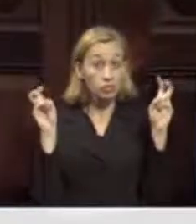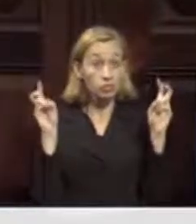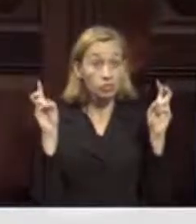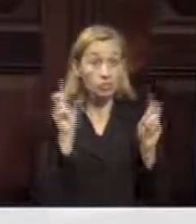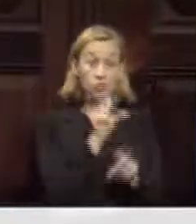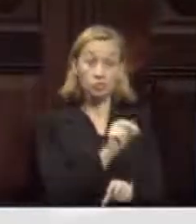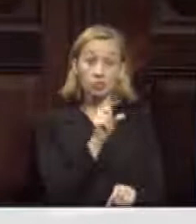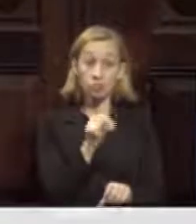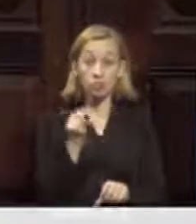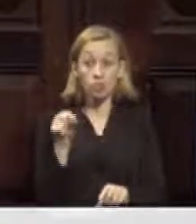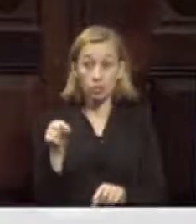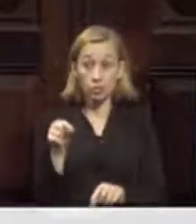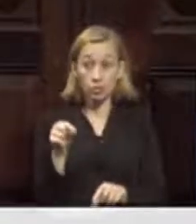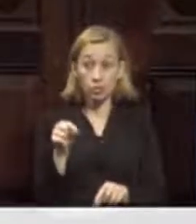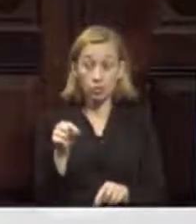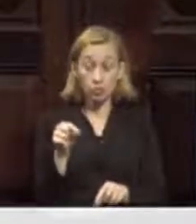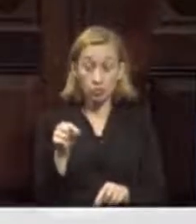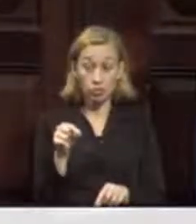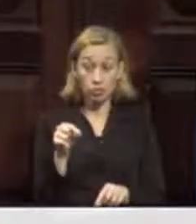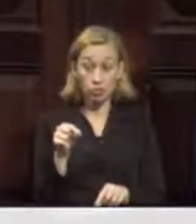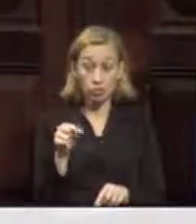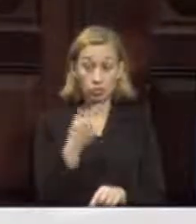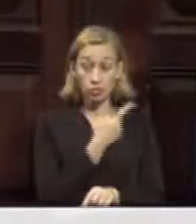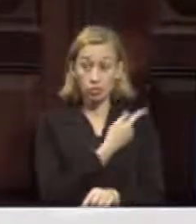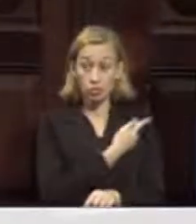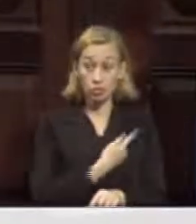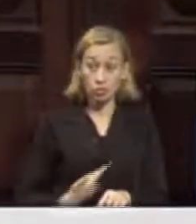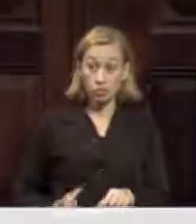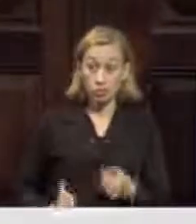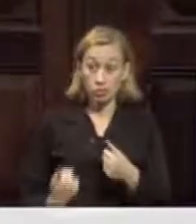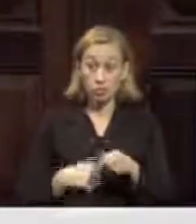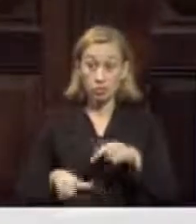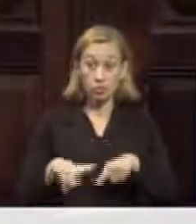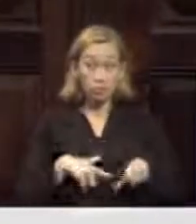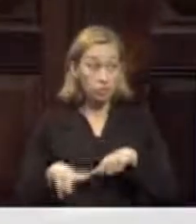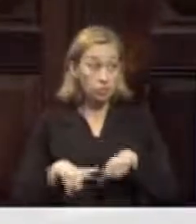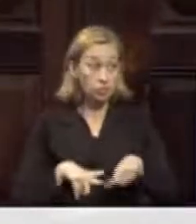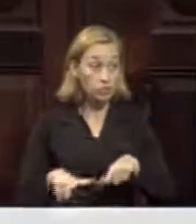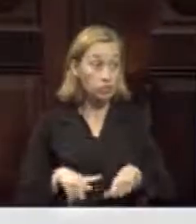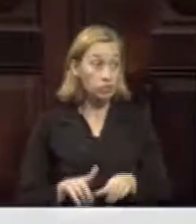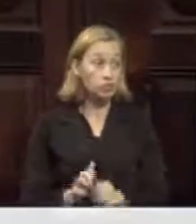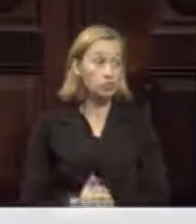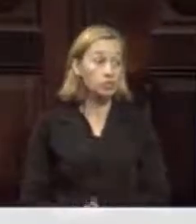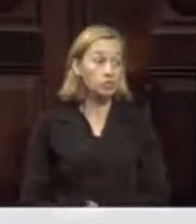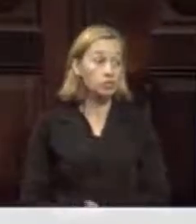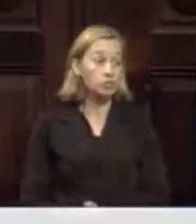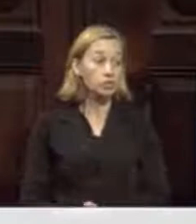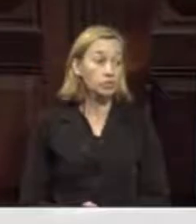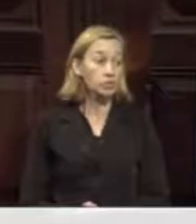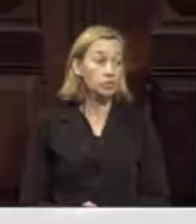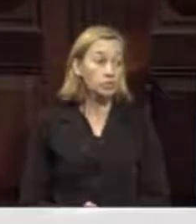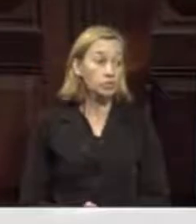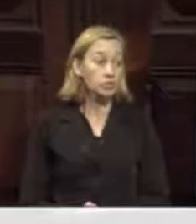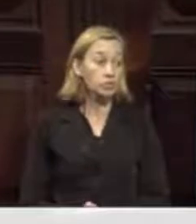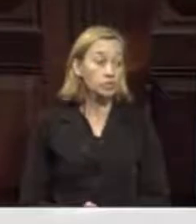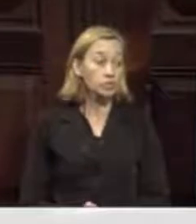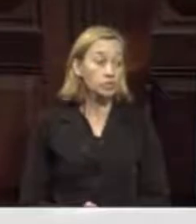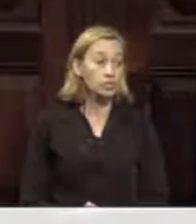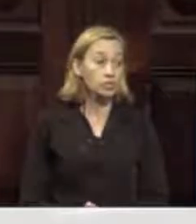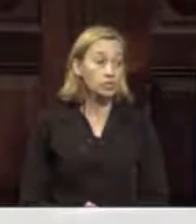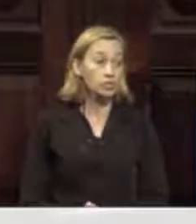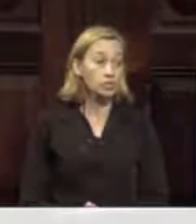governo já é mais do que necessário e suficiente para ter desta